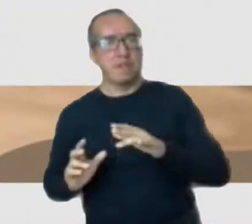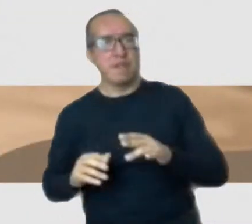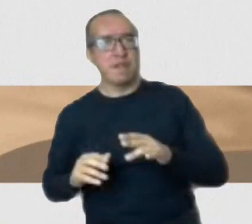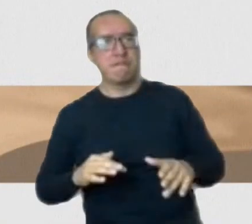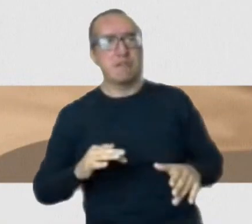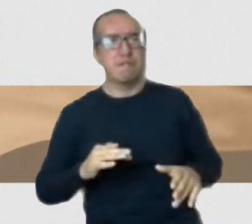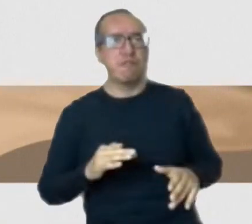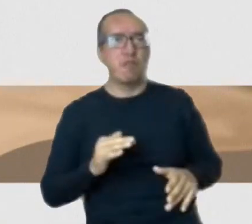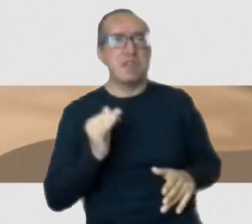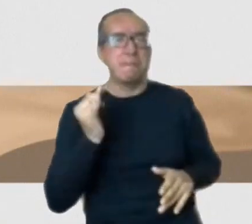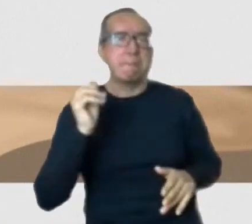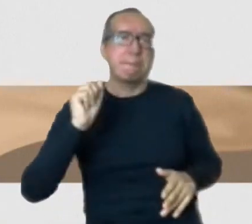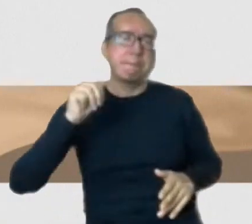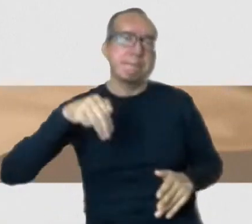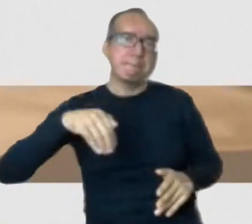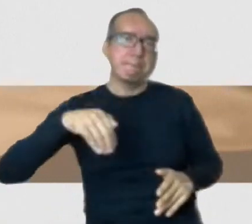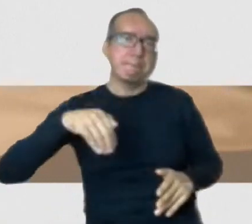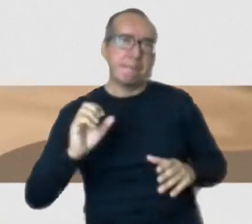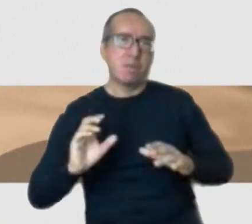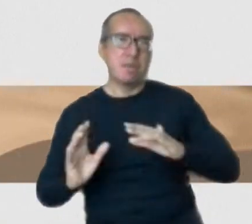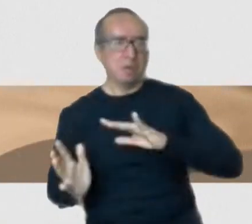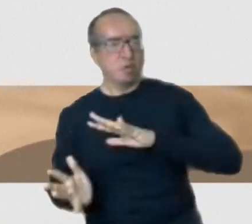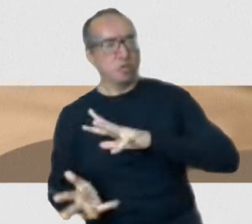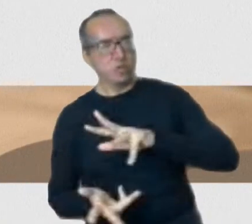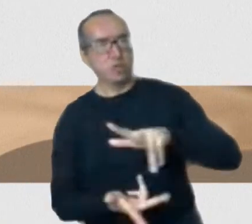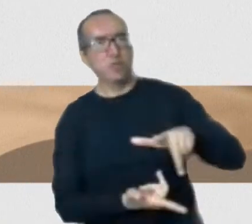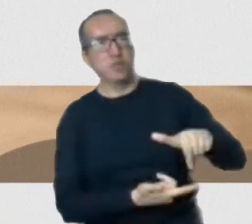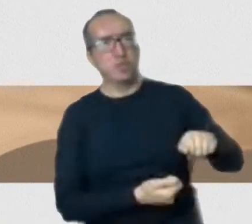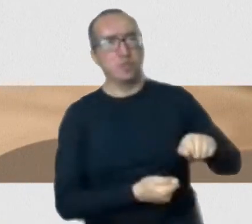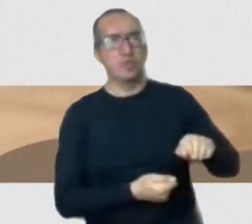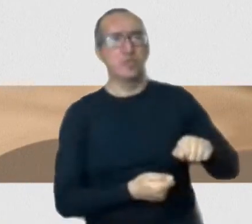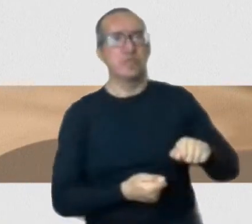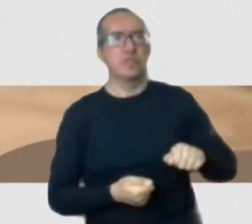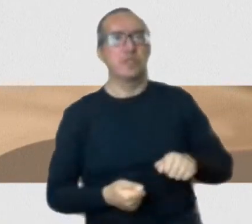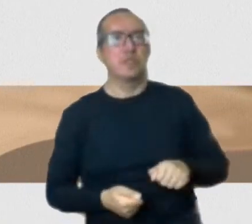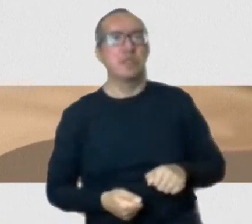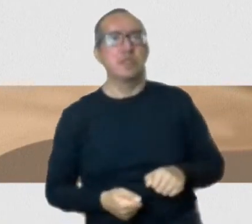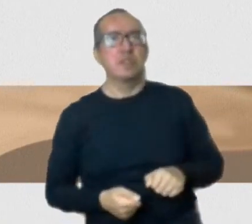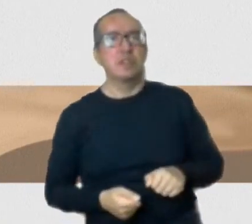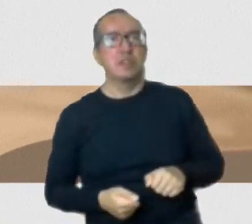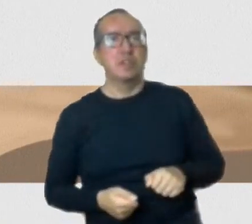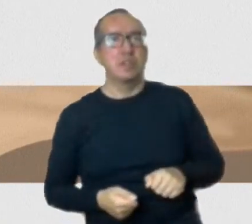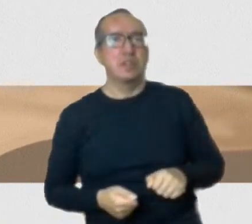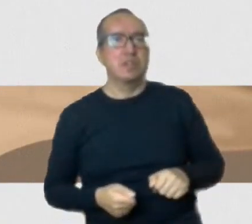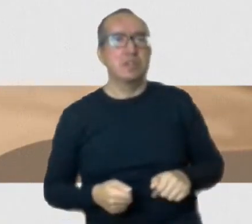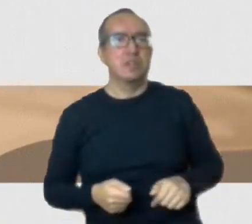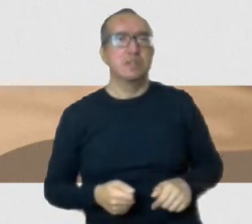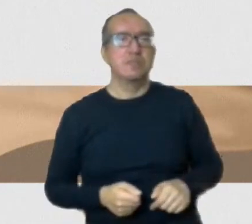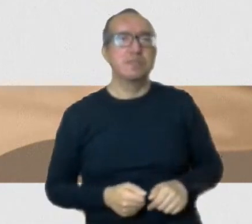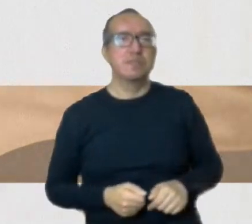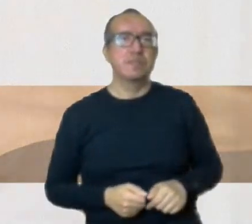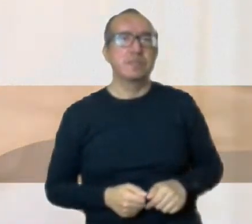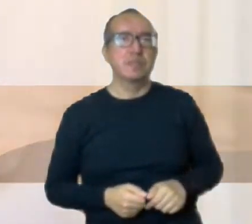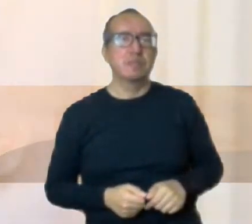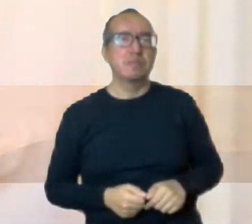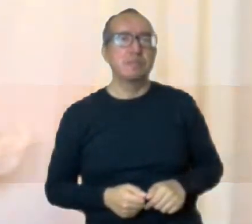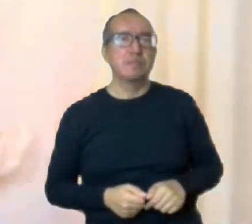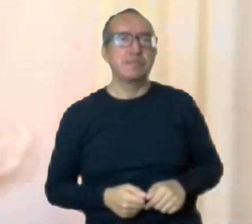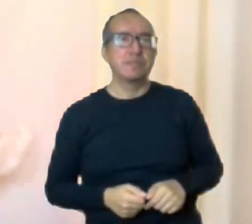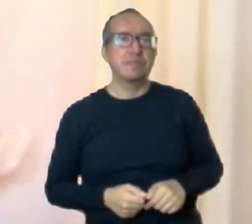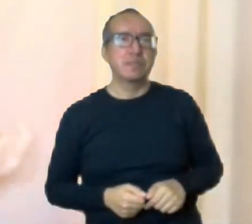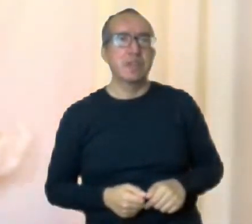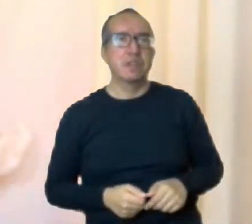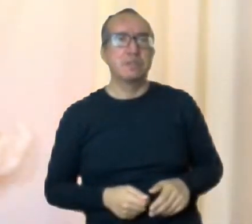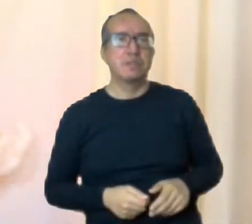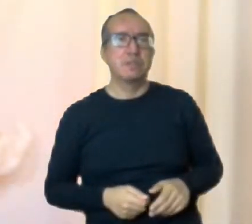agora 815 milhões de pessoas na Terra. Um trecho da matéria